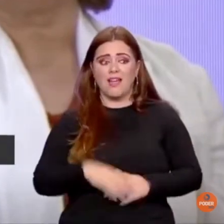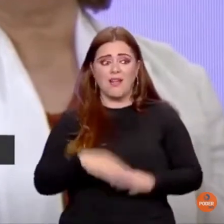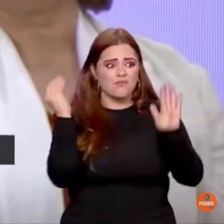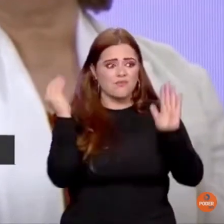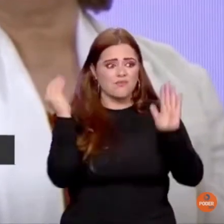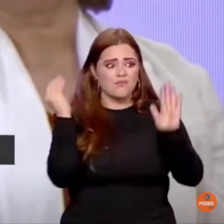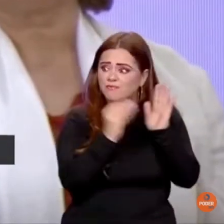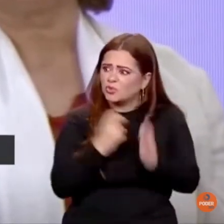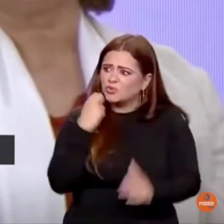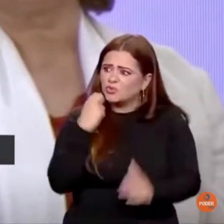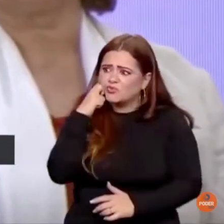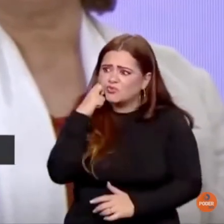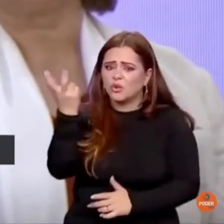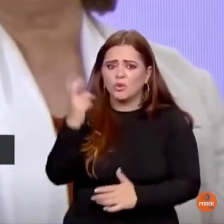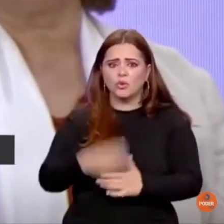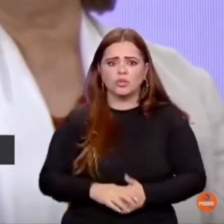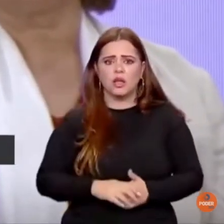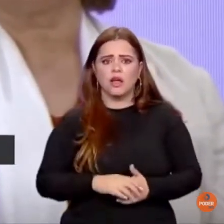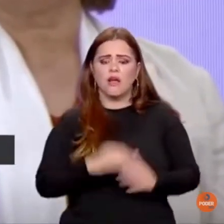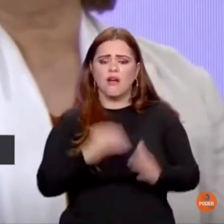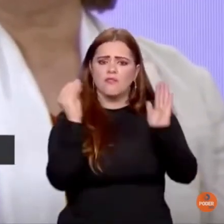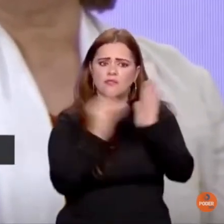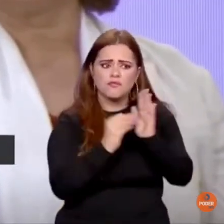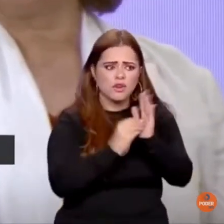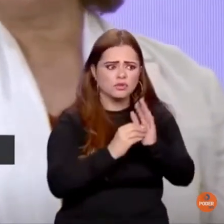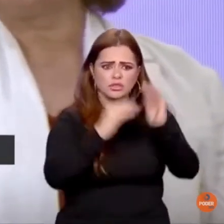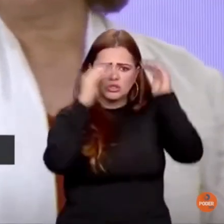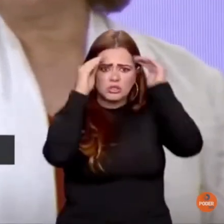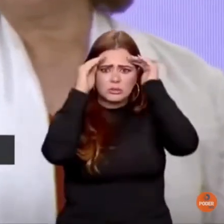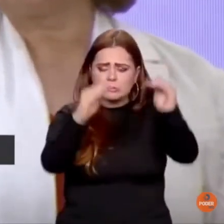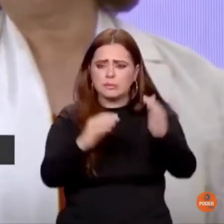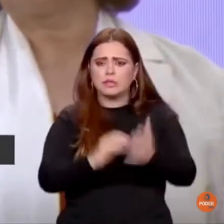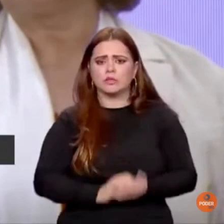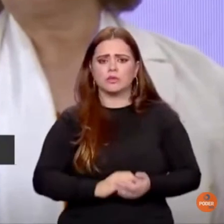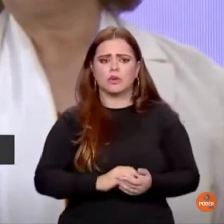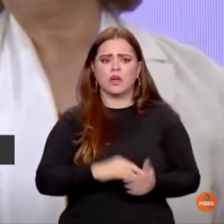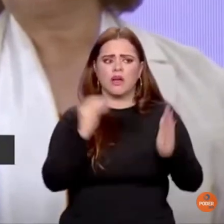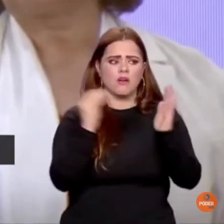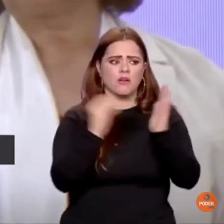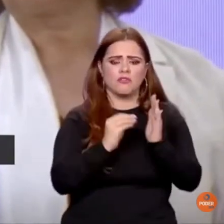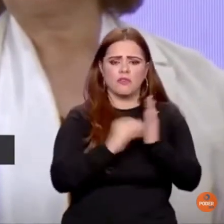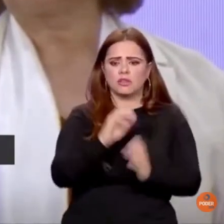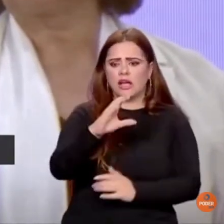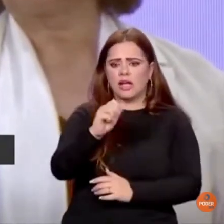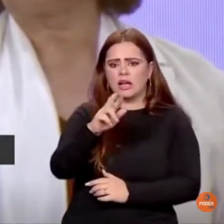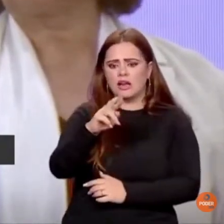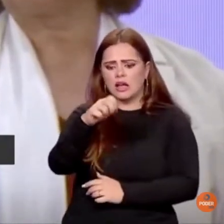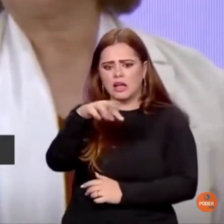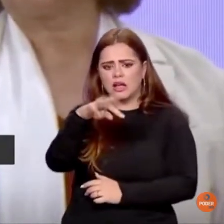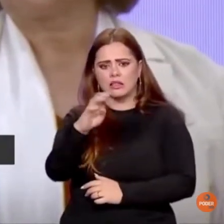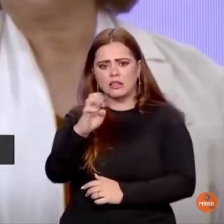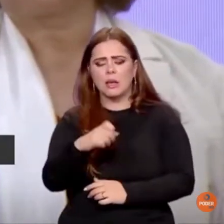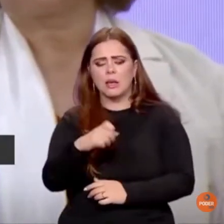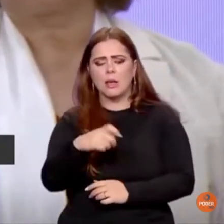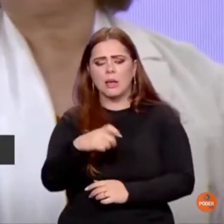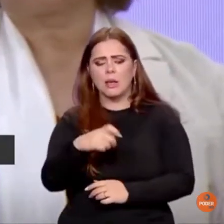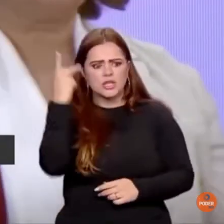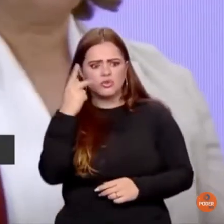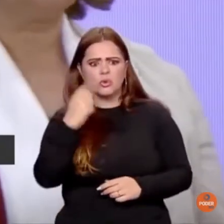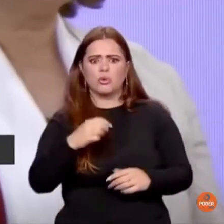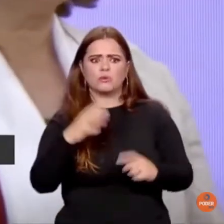de vergonha, é falta de respeito, é falta de caráter alguém praticar assédio.